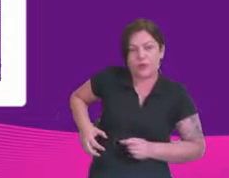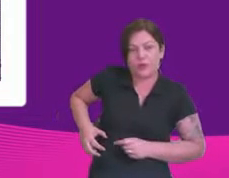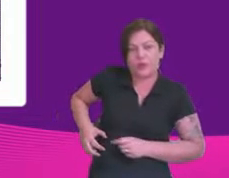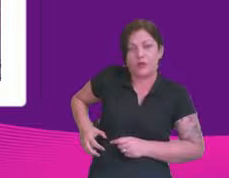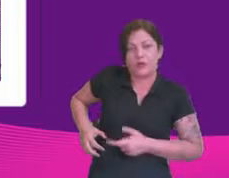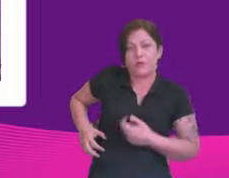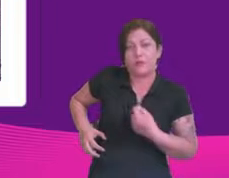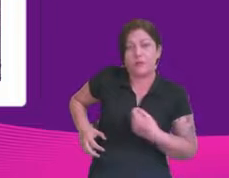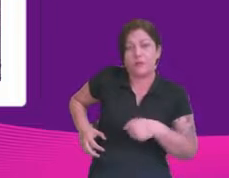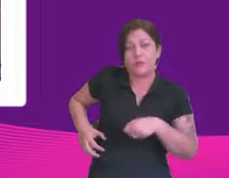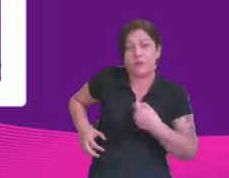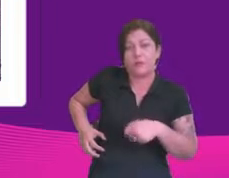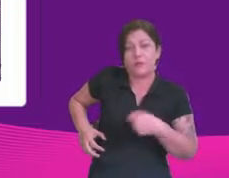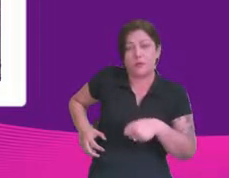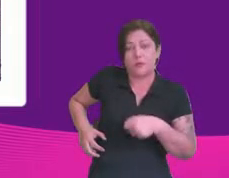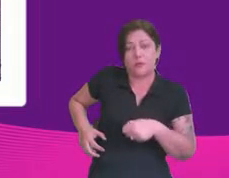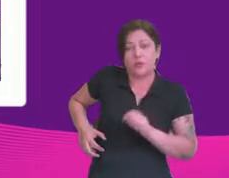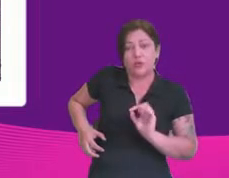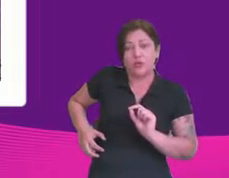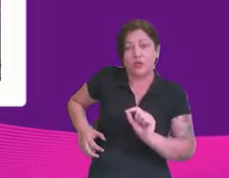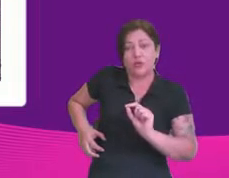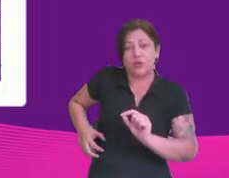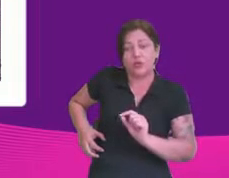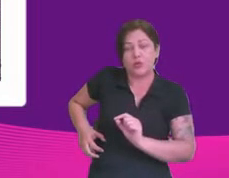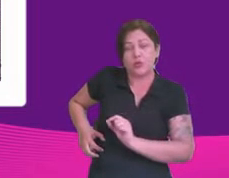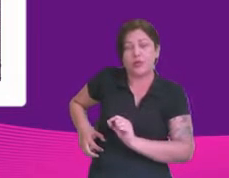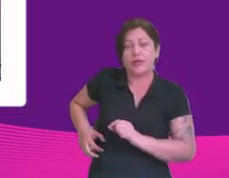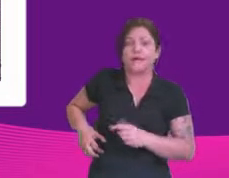de realização de uma esplenectomia também,